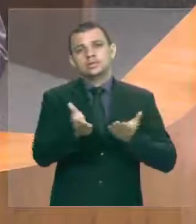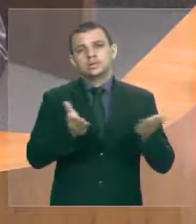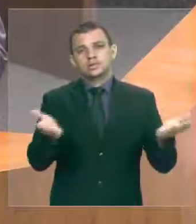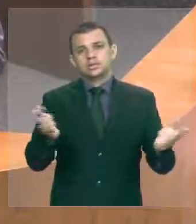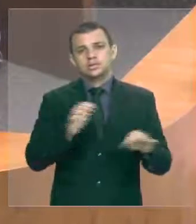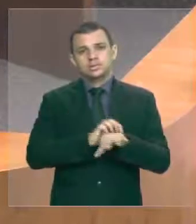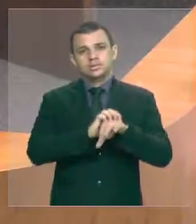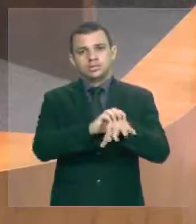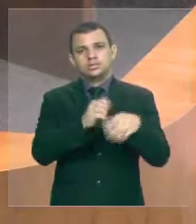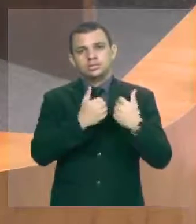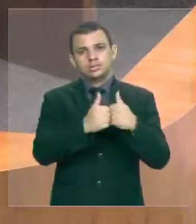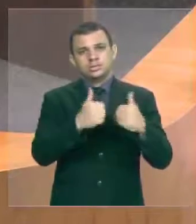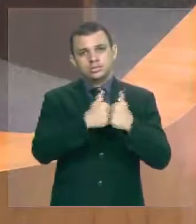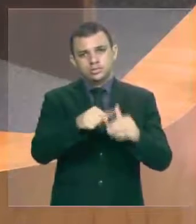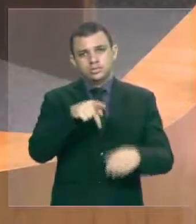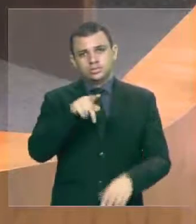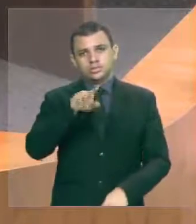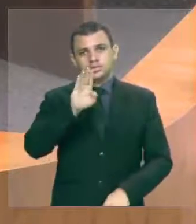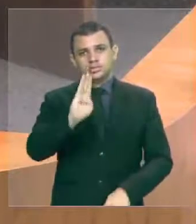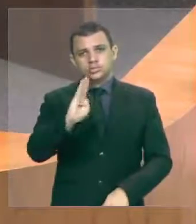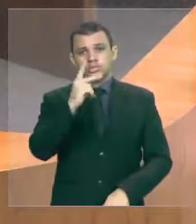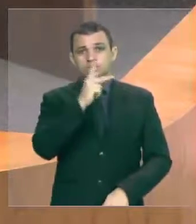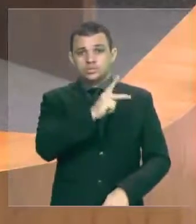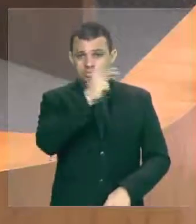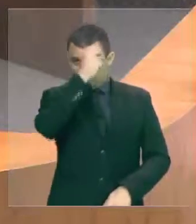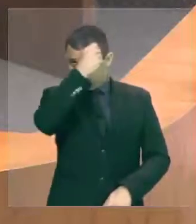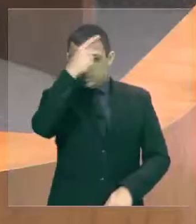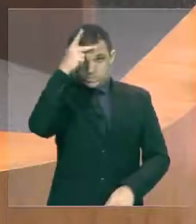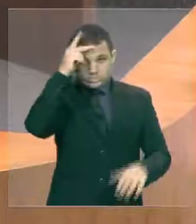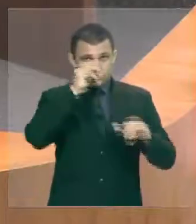anunciado pela Prefeitura de São Luís.